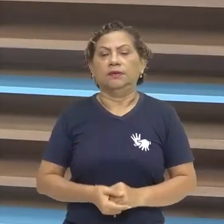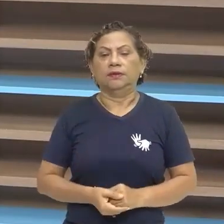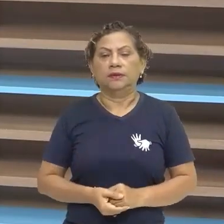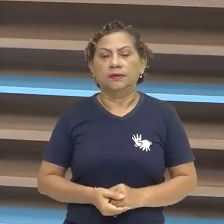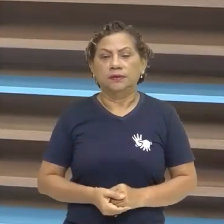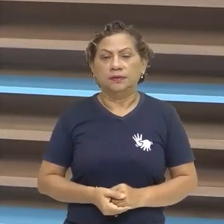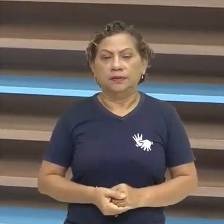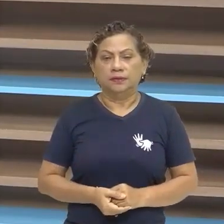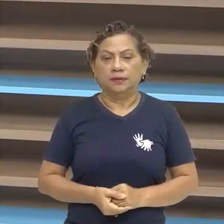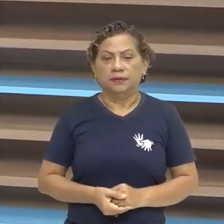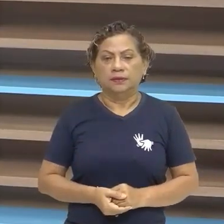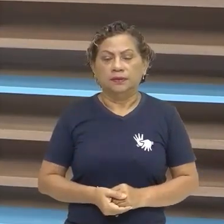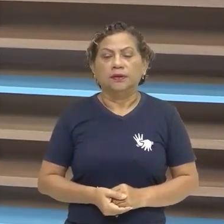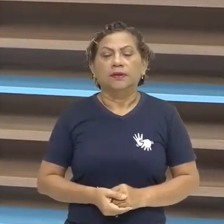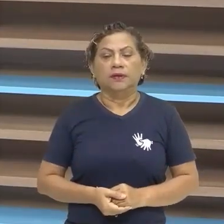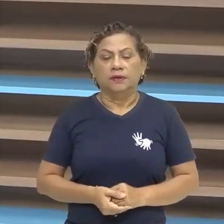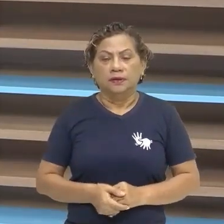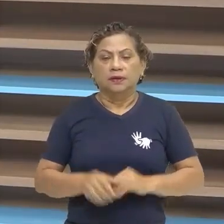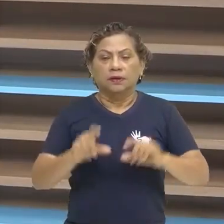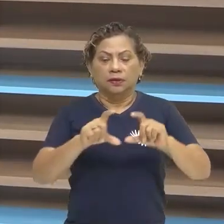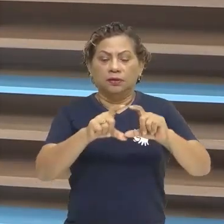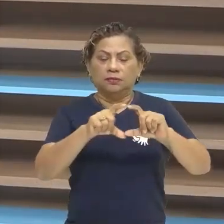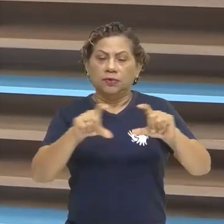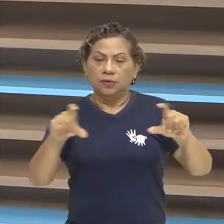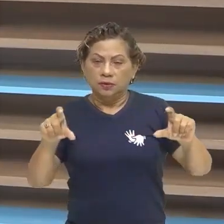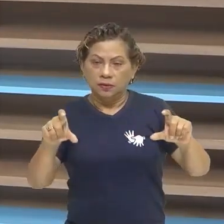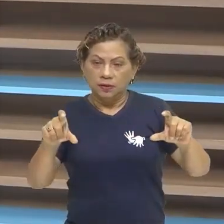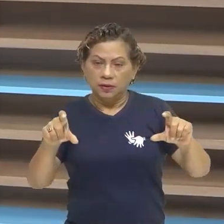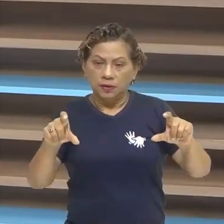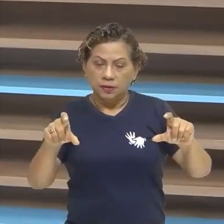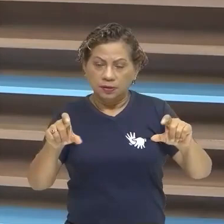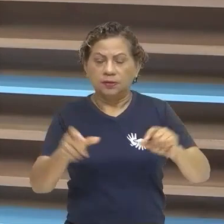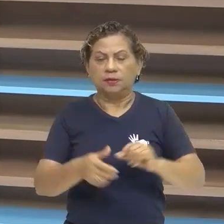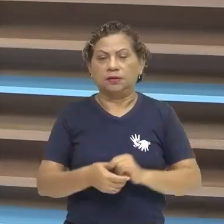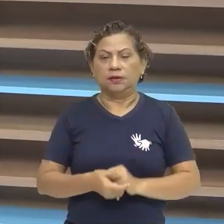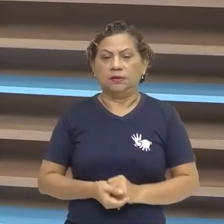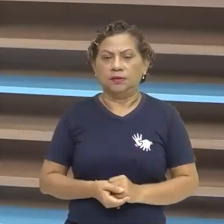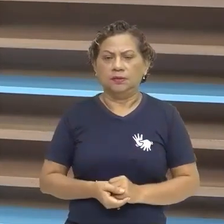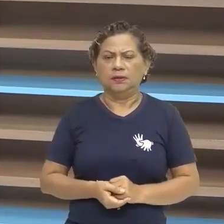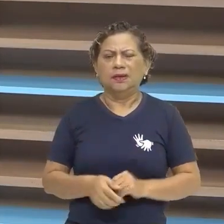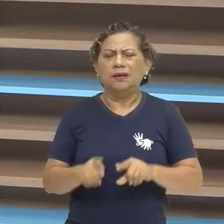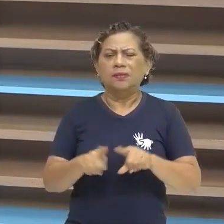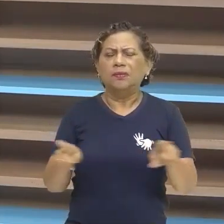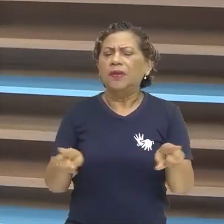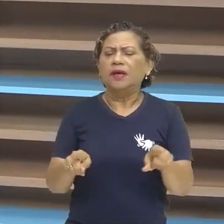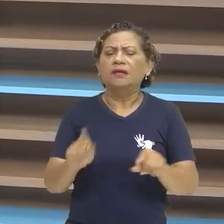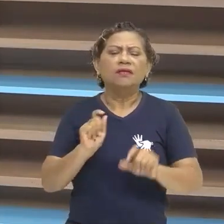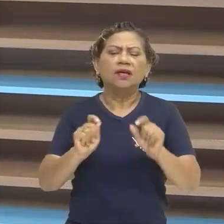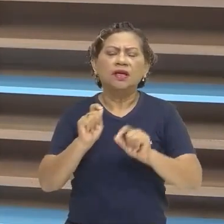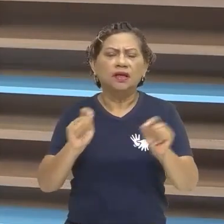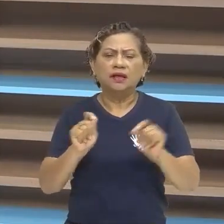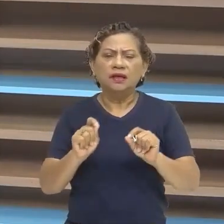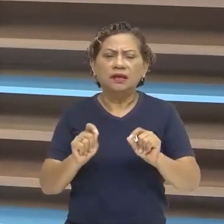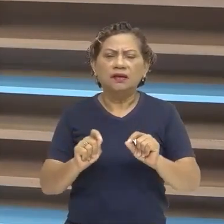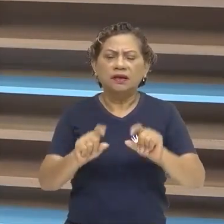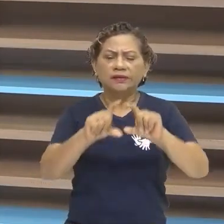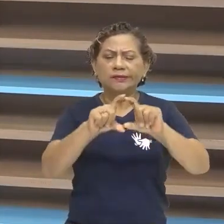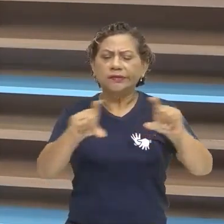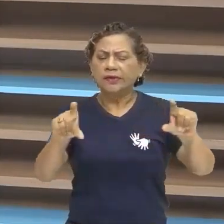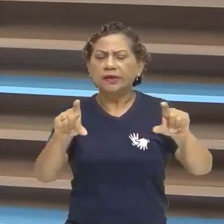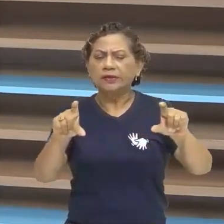constituído de orações ou por orações coordenadas. O que que são essas orações coordenadas?